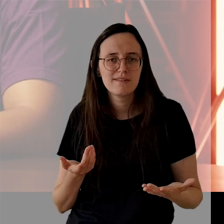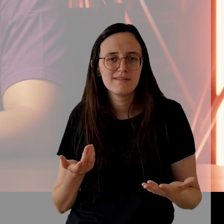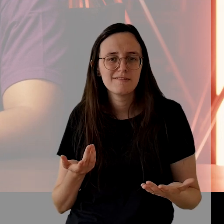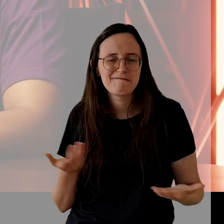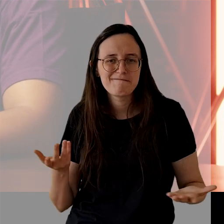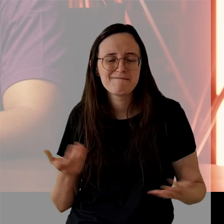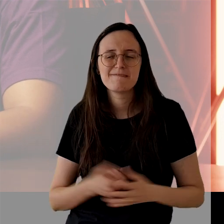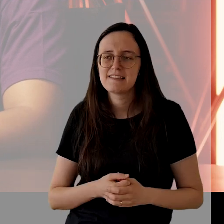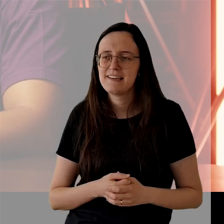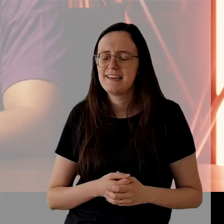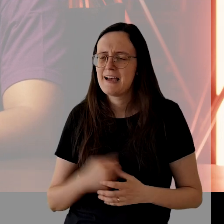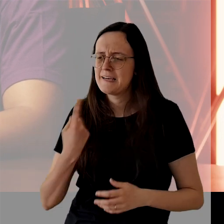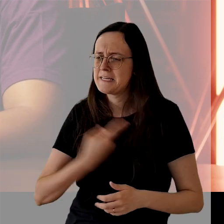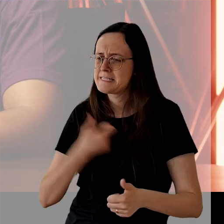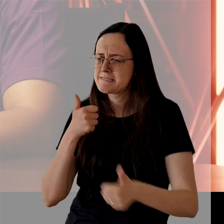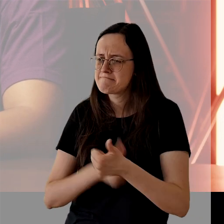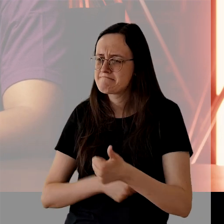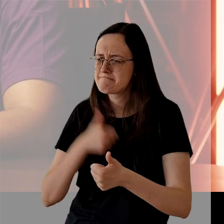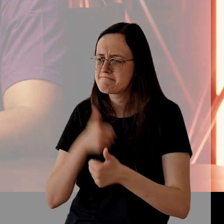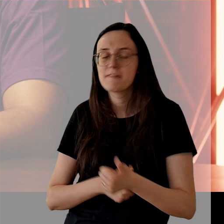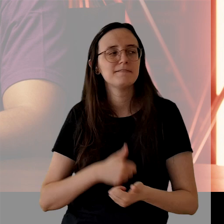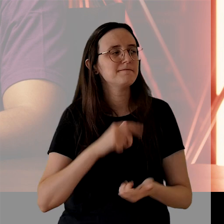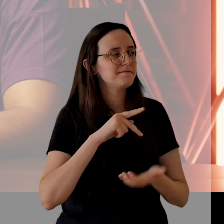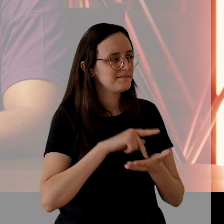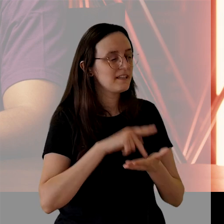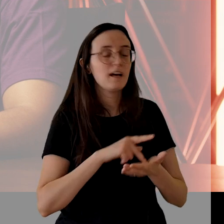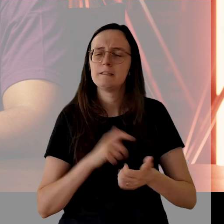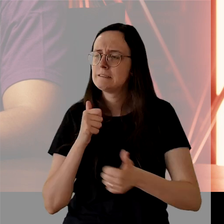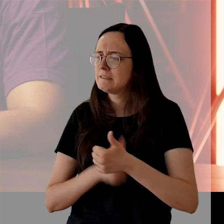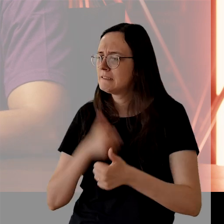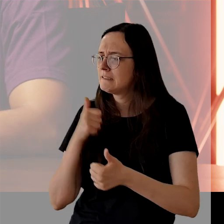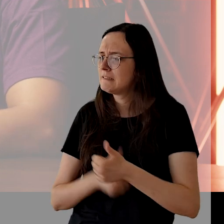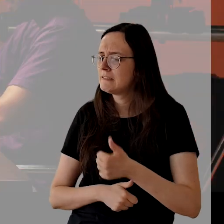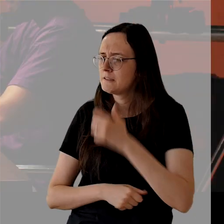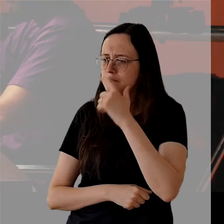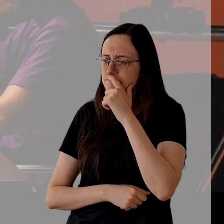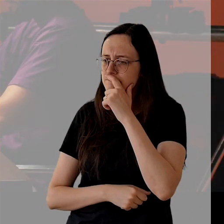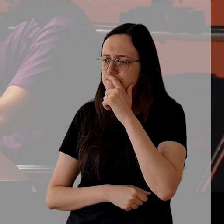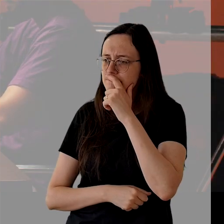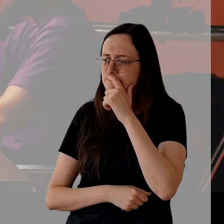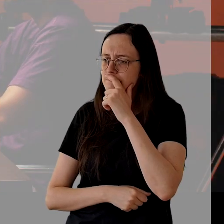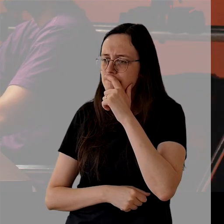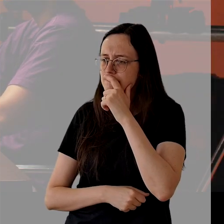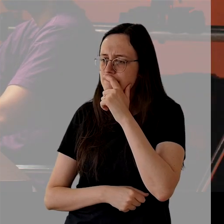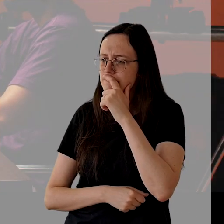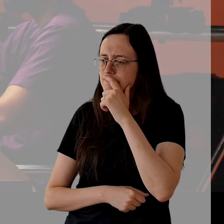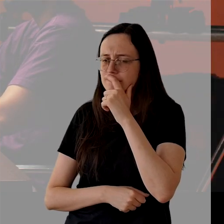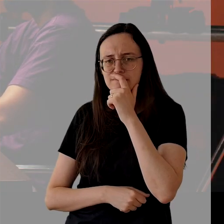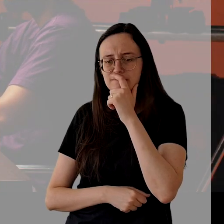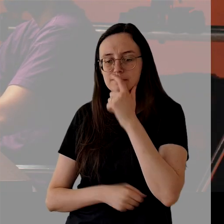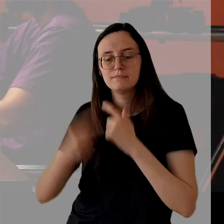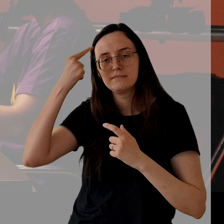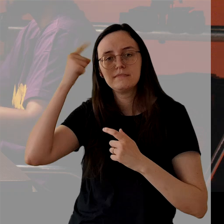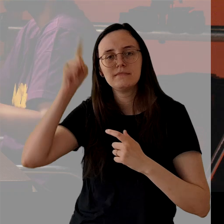a gente bolou um jeito, e a Carol foi essencial nisso, com uma redinha de